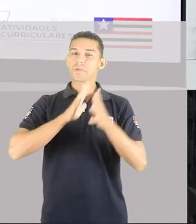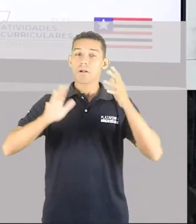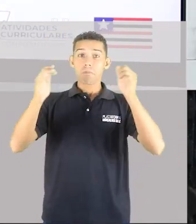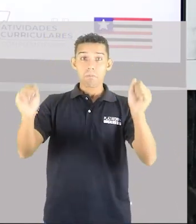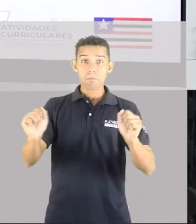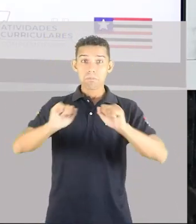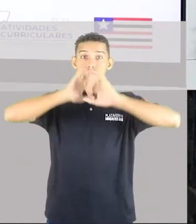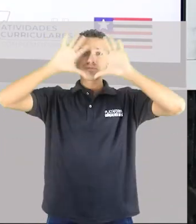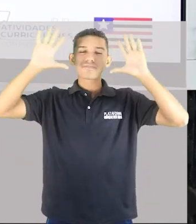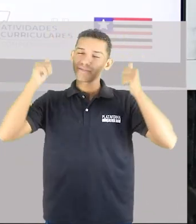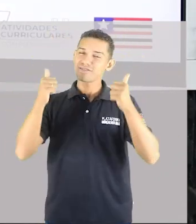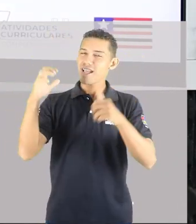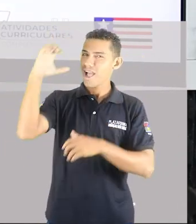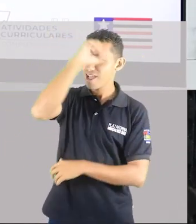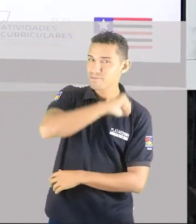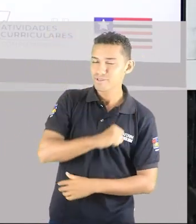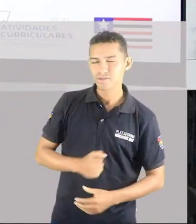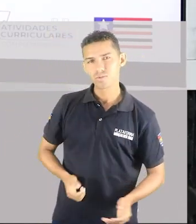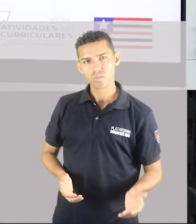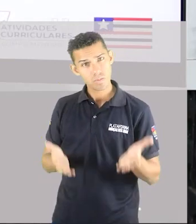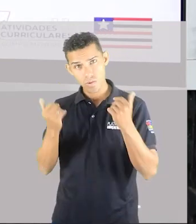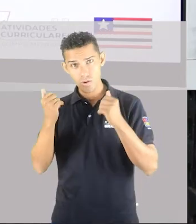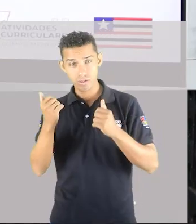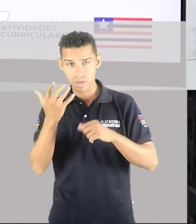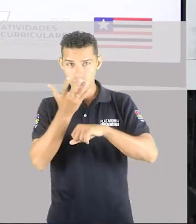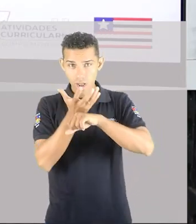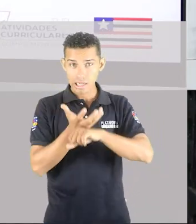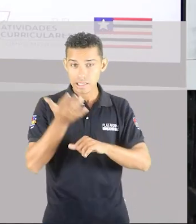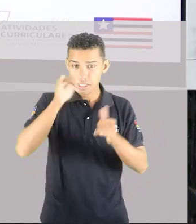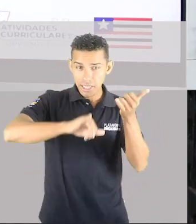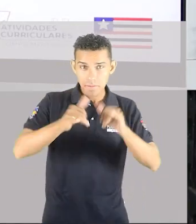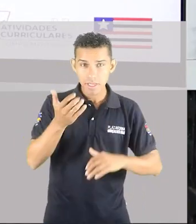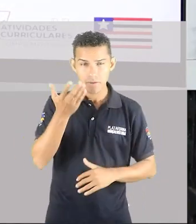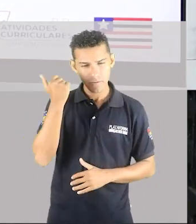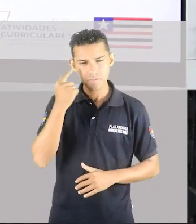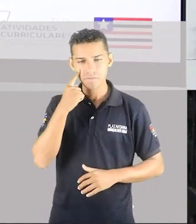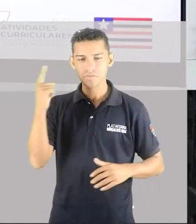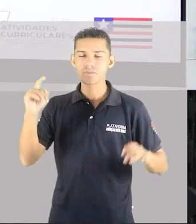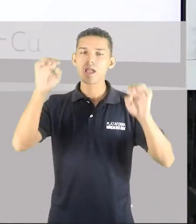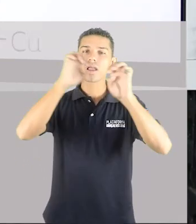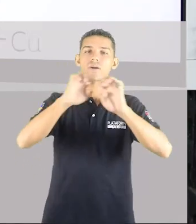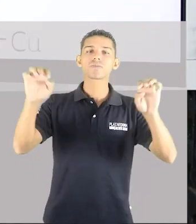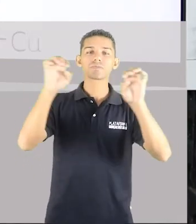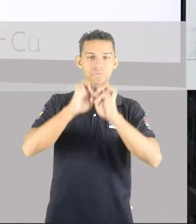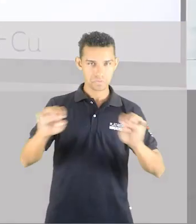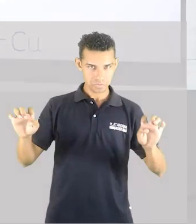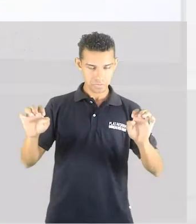Beleza? Pois vamos juntos? Falar um pouquinho sobre equações químicas, tá gente?